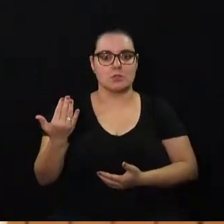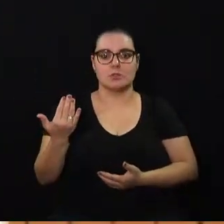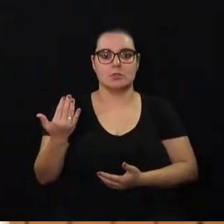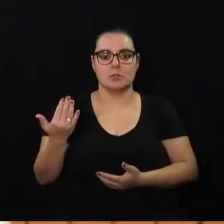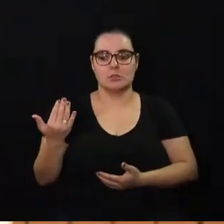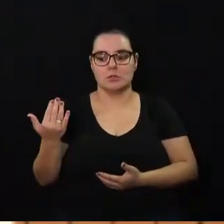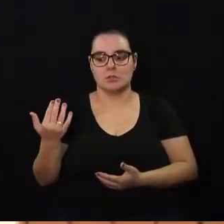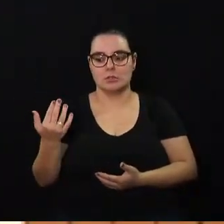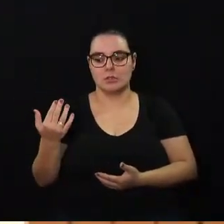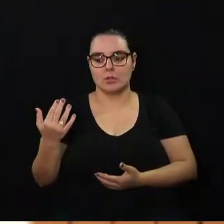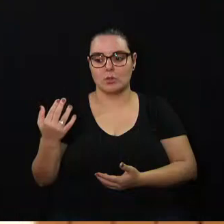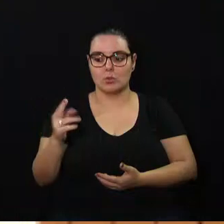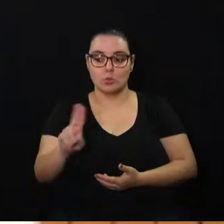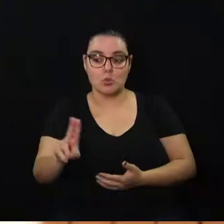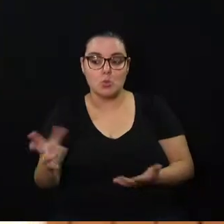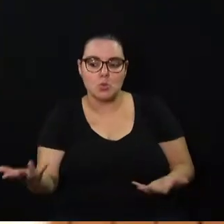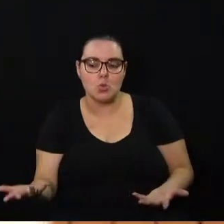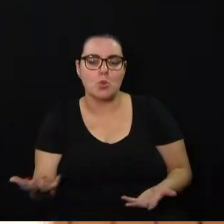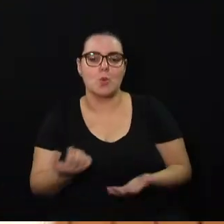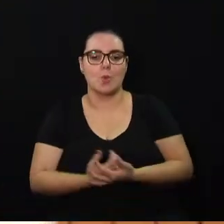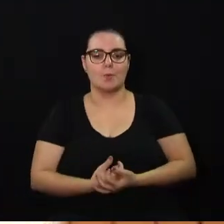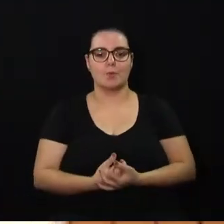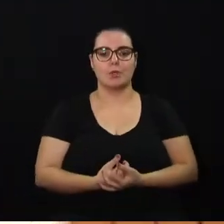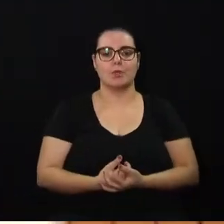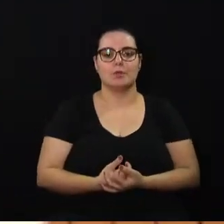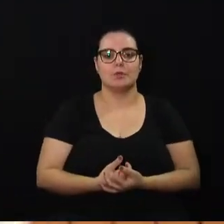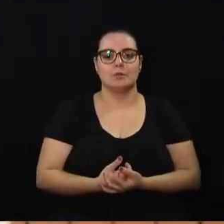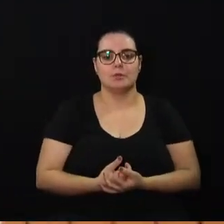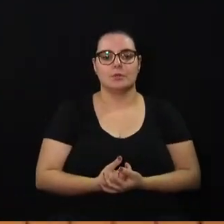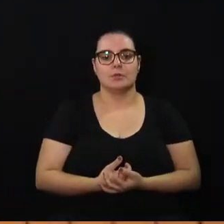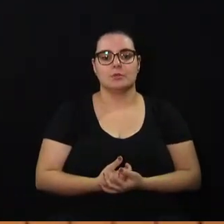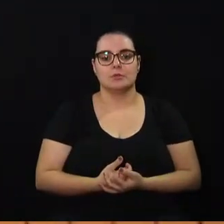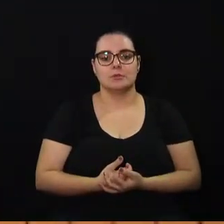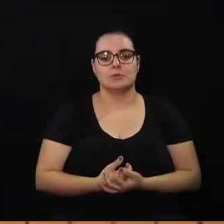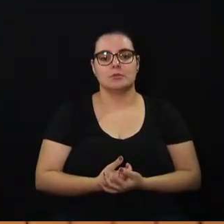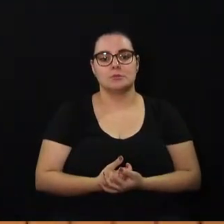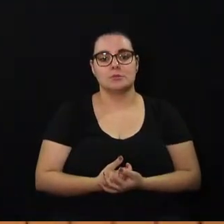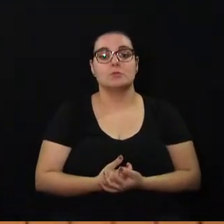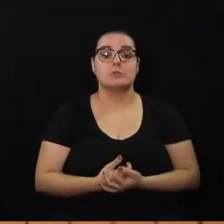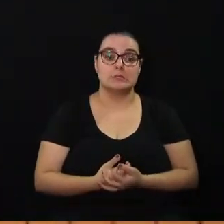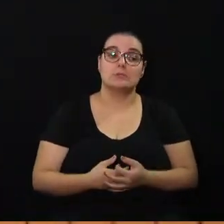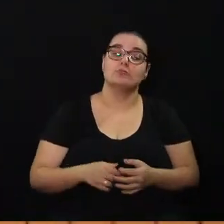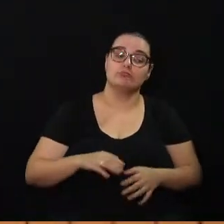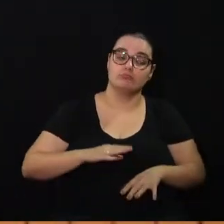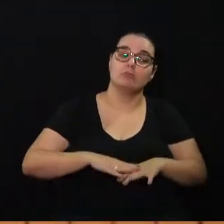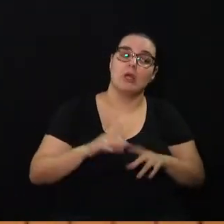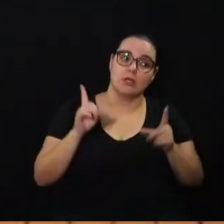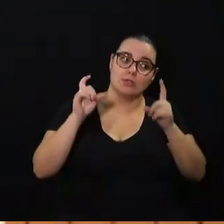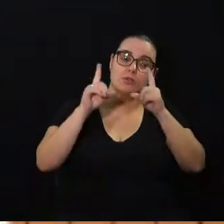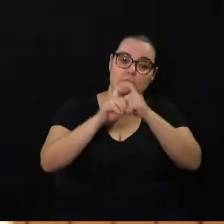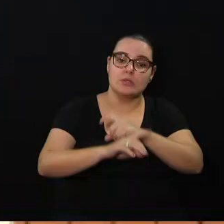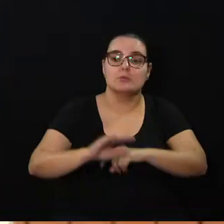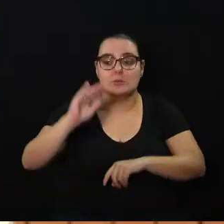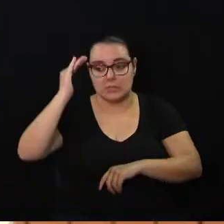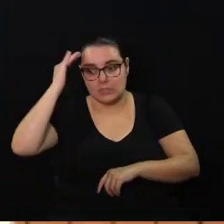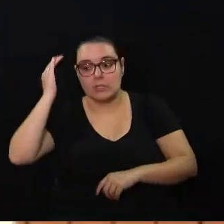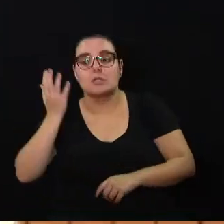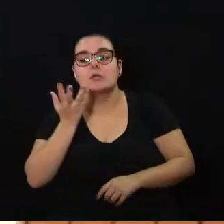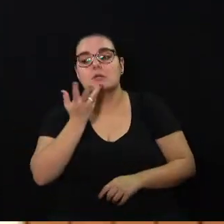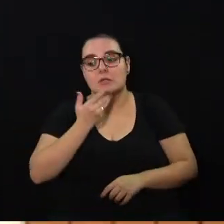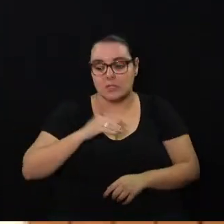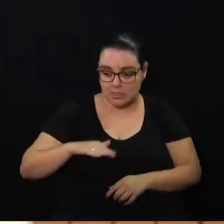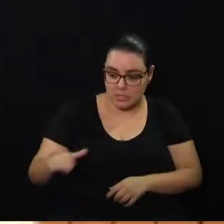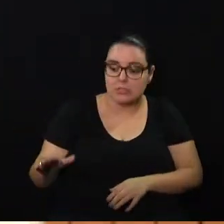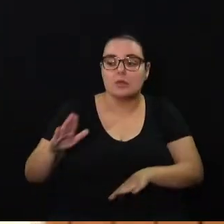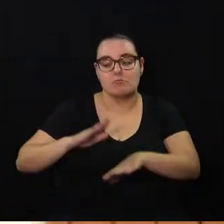é o meu filho é então isso são fatores complicadores então crianças pequenas têm esses fatores complicadores